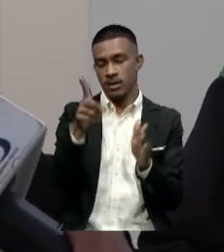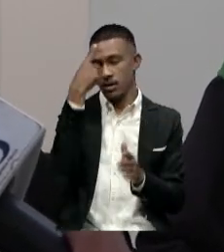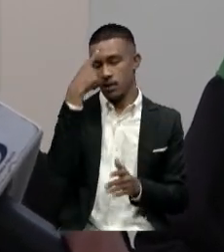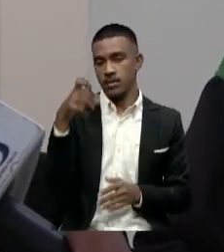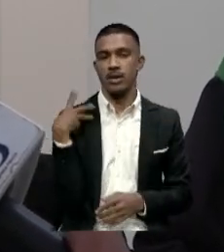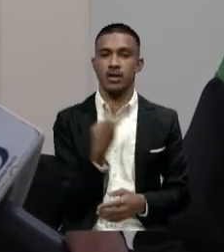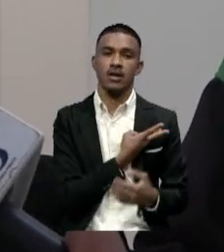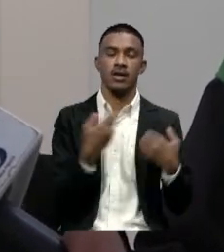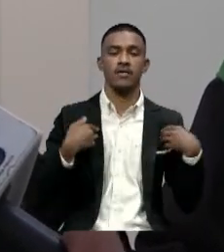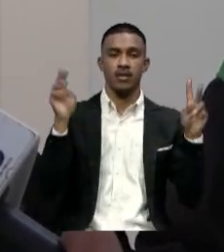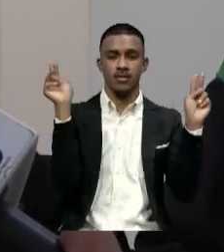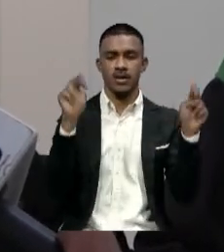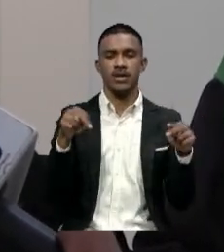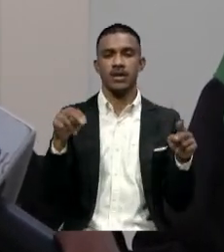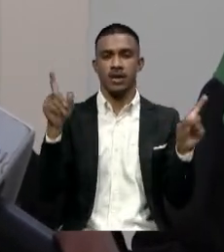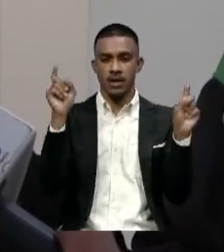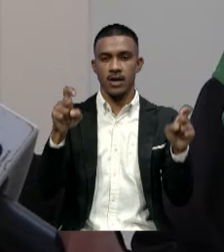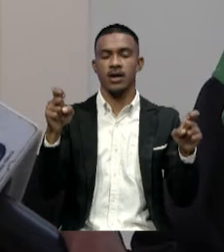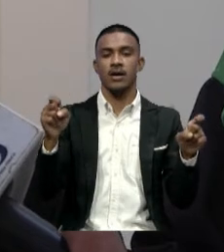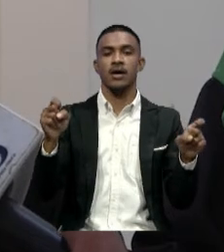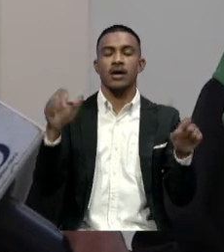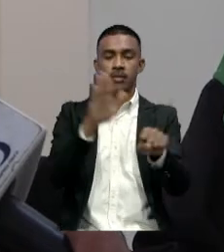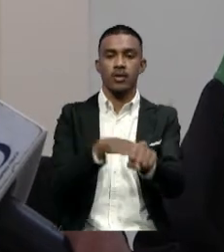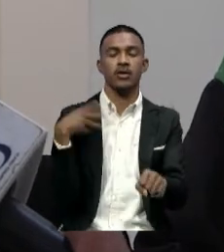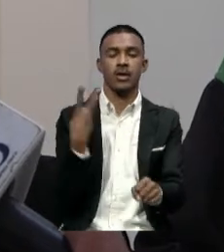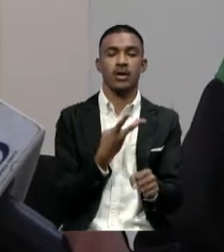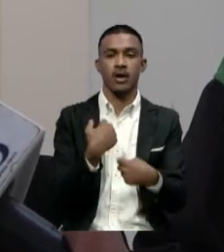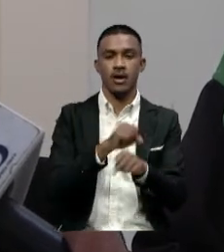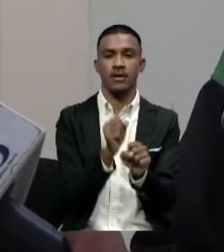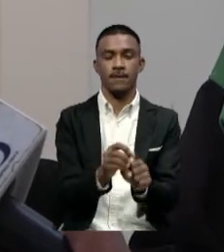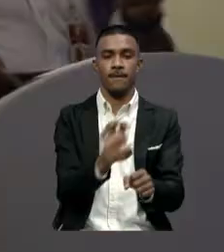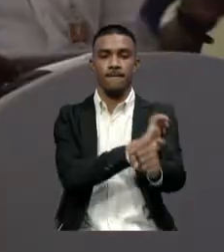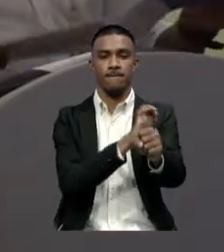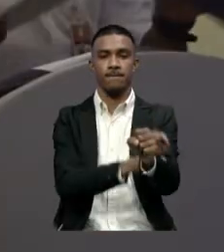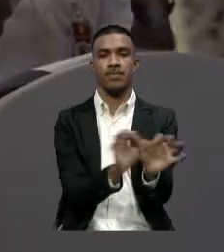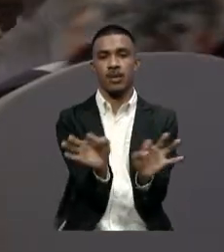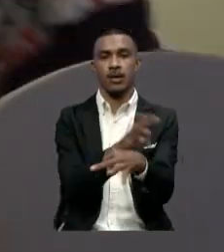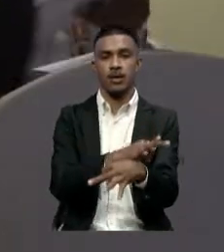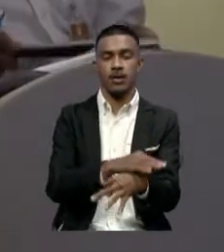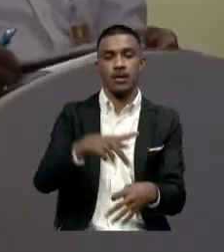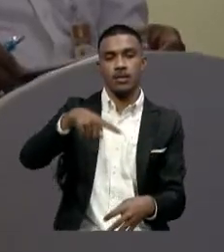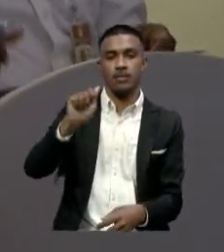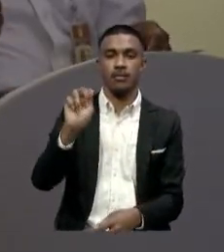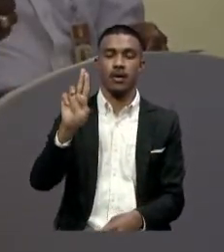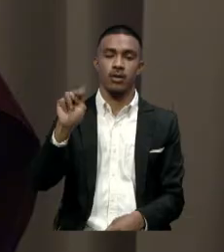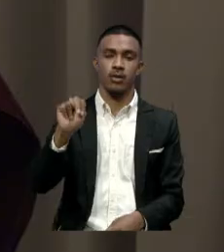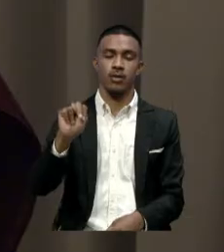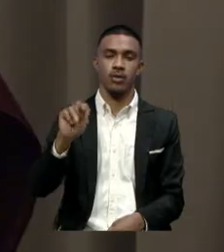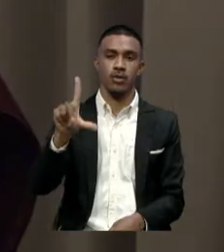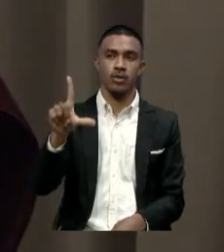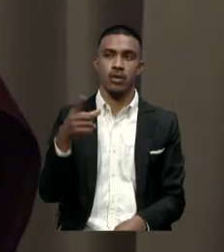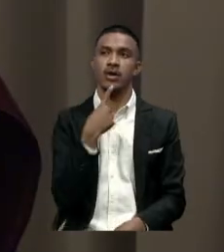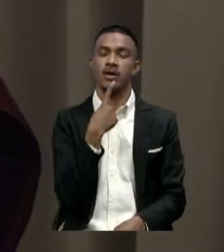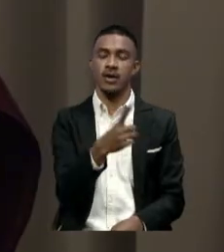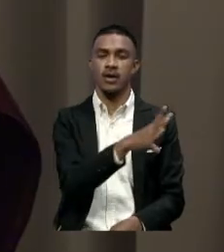necessidades ke obriga ita tingki orienta bahaya energi renovables. Entretanto, Paulo da Silva Hatutan itenia despesa